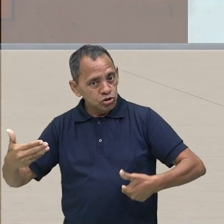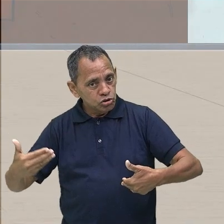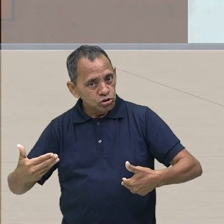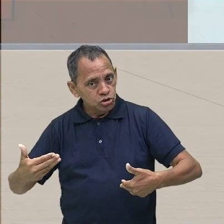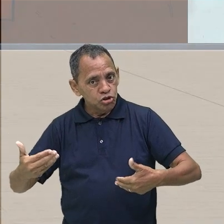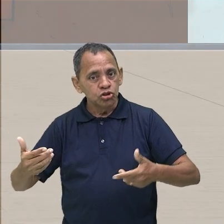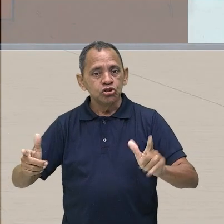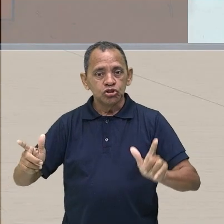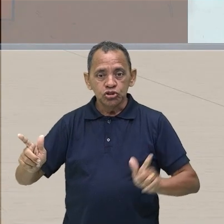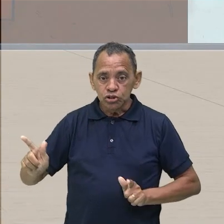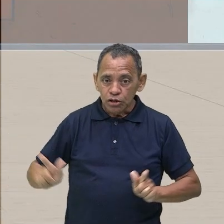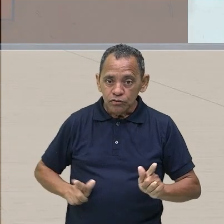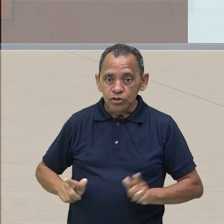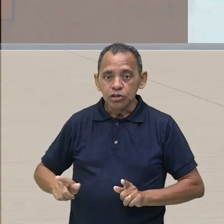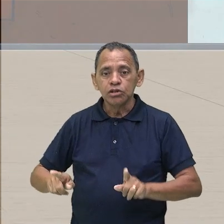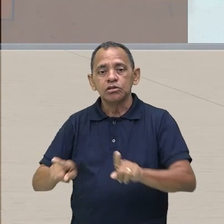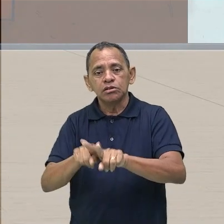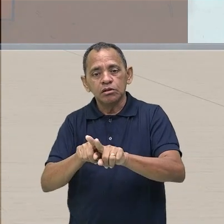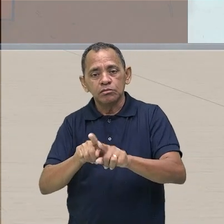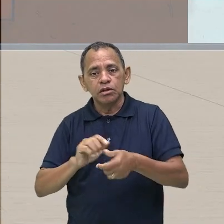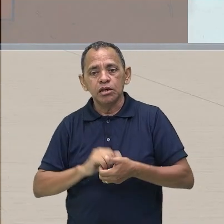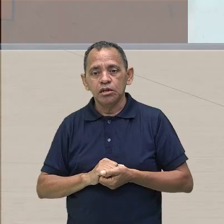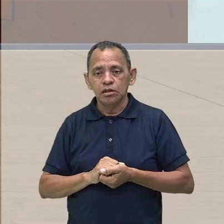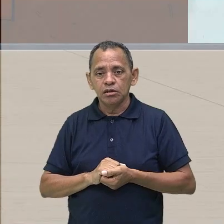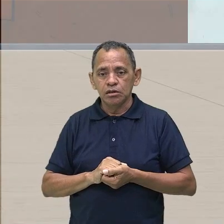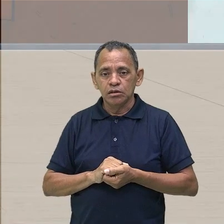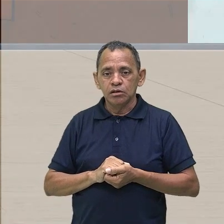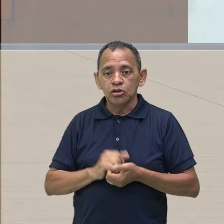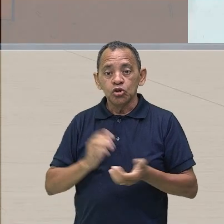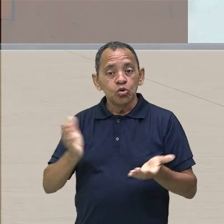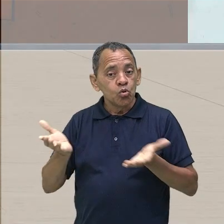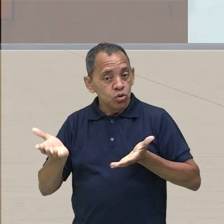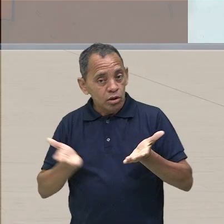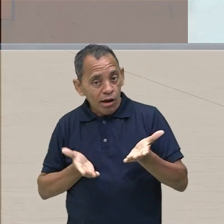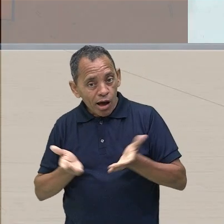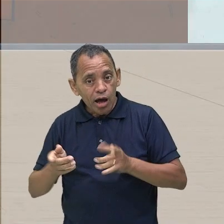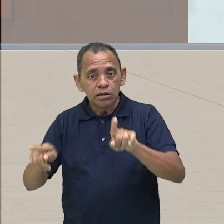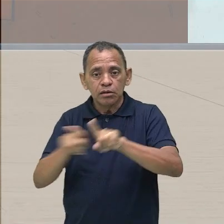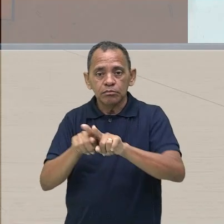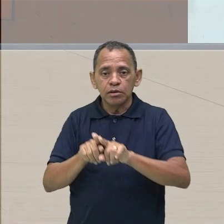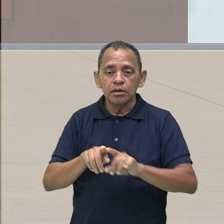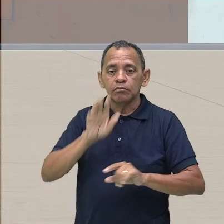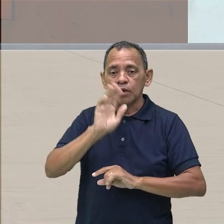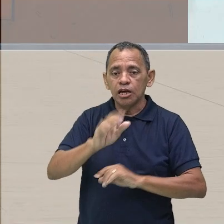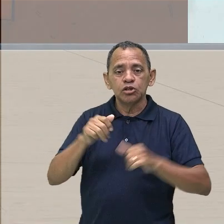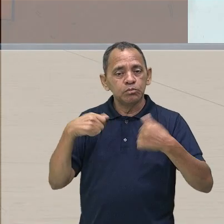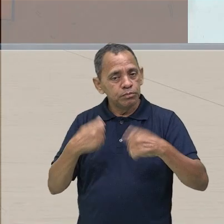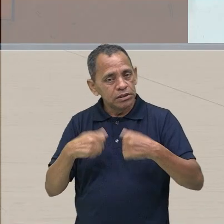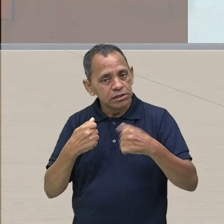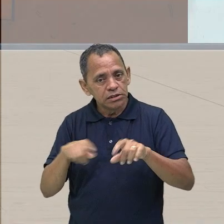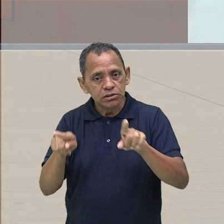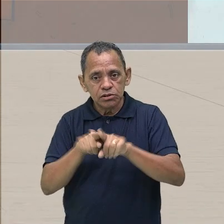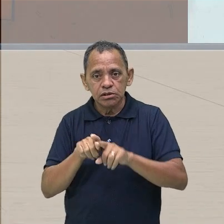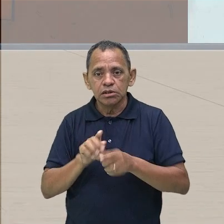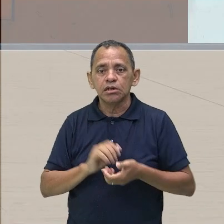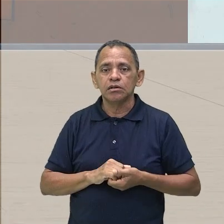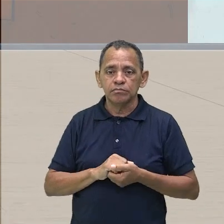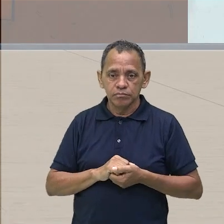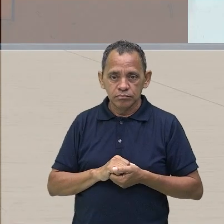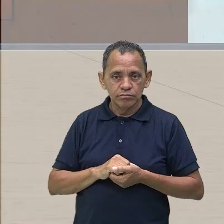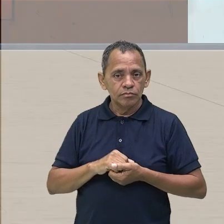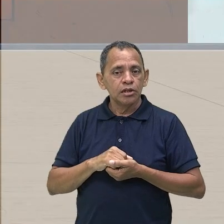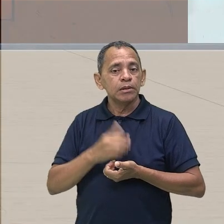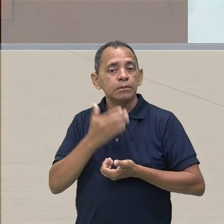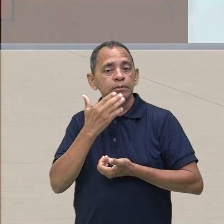não é oferecido, tá? Porém, é necessário, né, recorrer ao quê? A